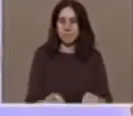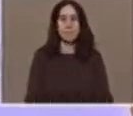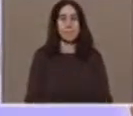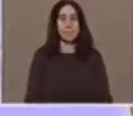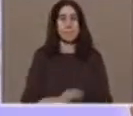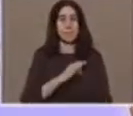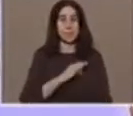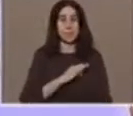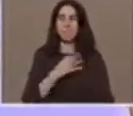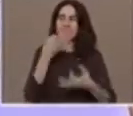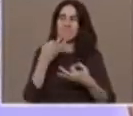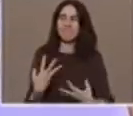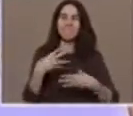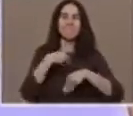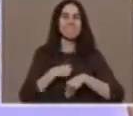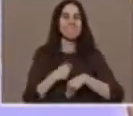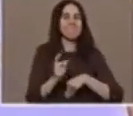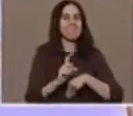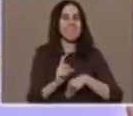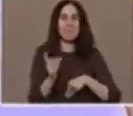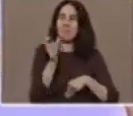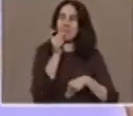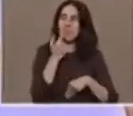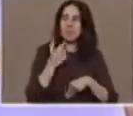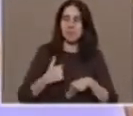digo que entreis em mim, mas não sou eu.